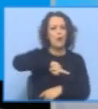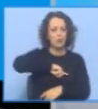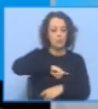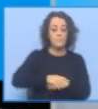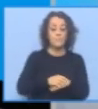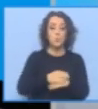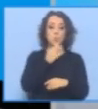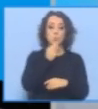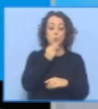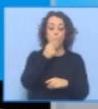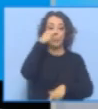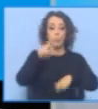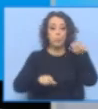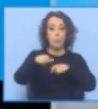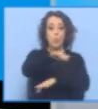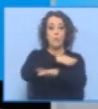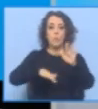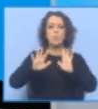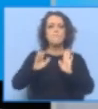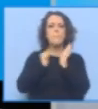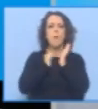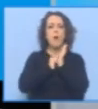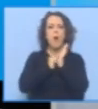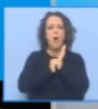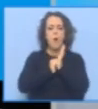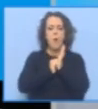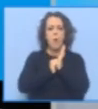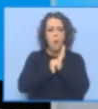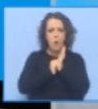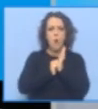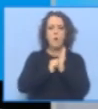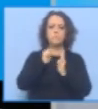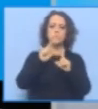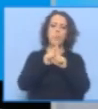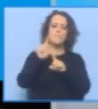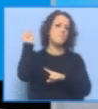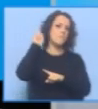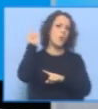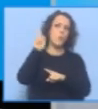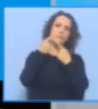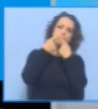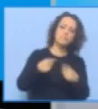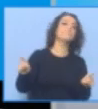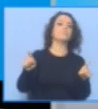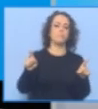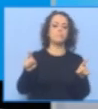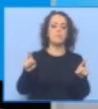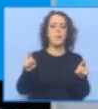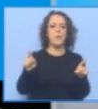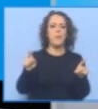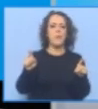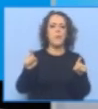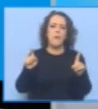povo judeu estava em contexto pagão, em contexto onde os valores eram outros, e era muito cómodo